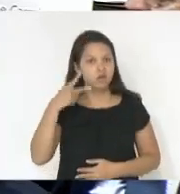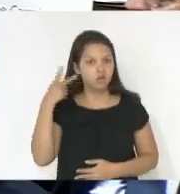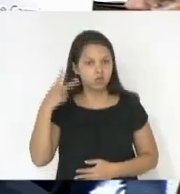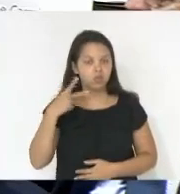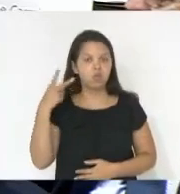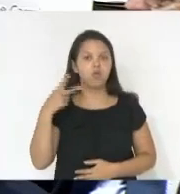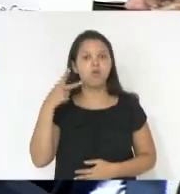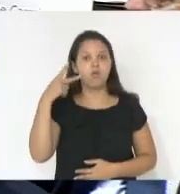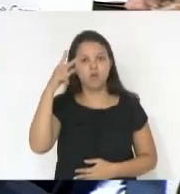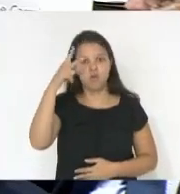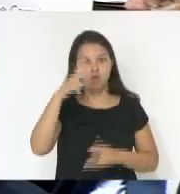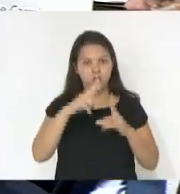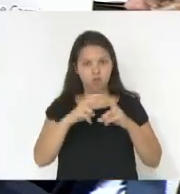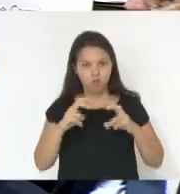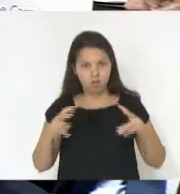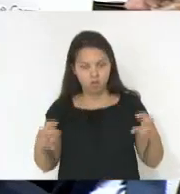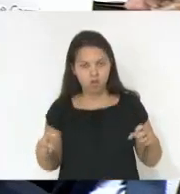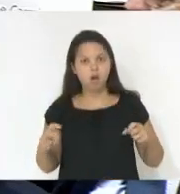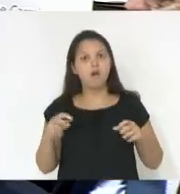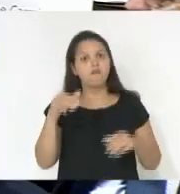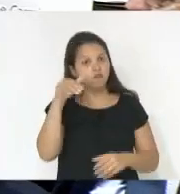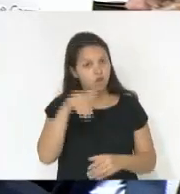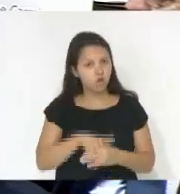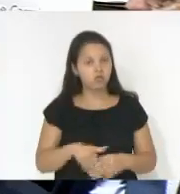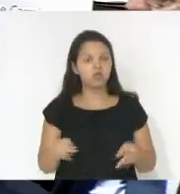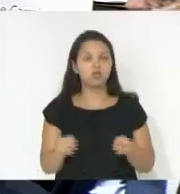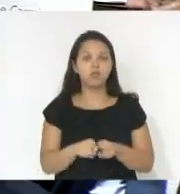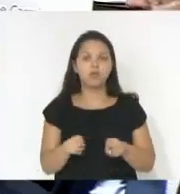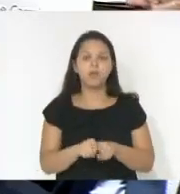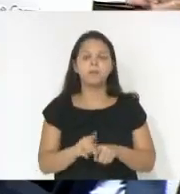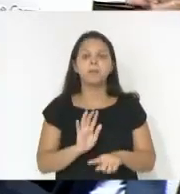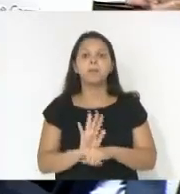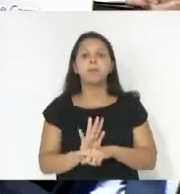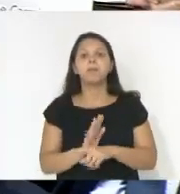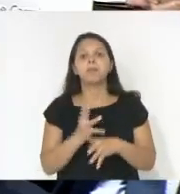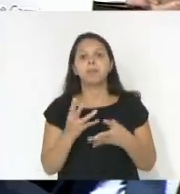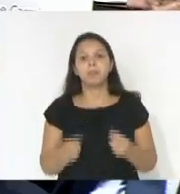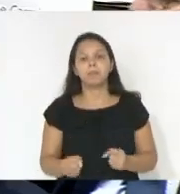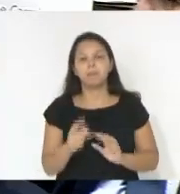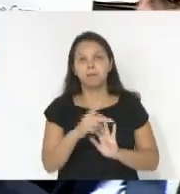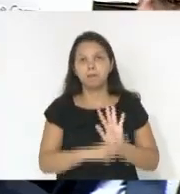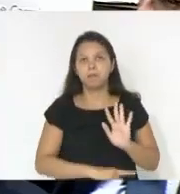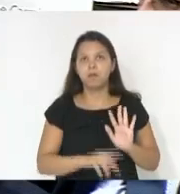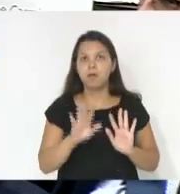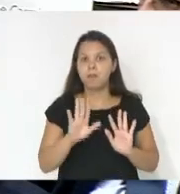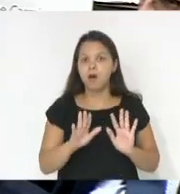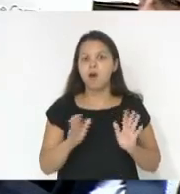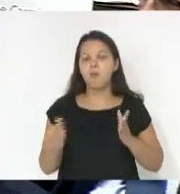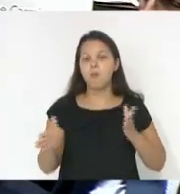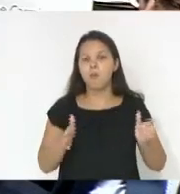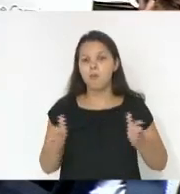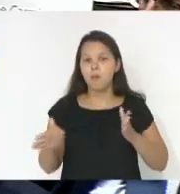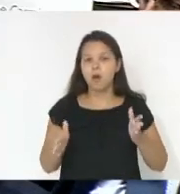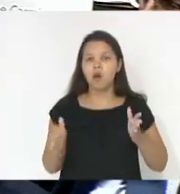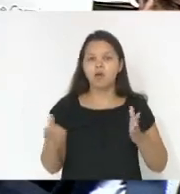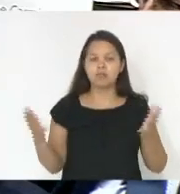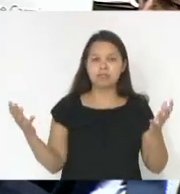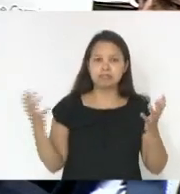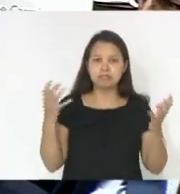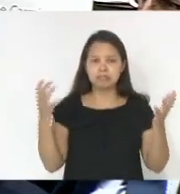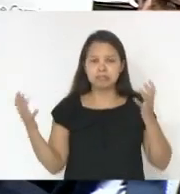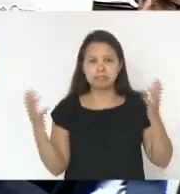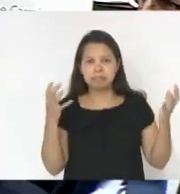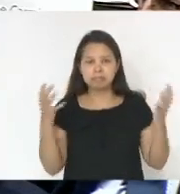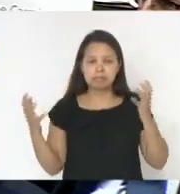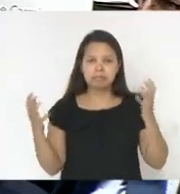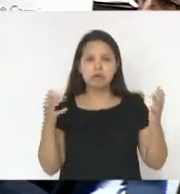votar favoravelmente ao projeto, e num momento de muita pressão para